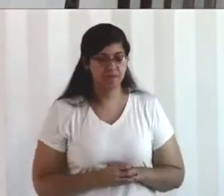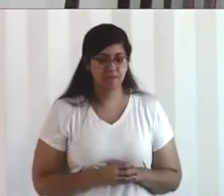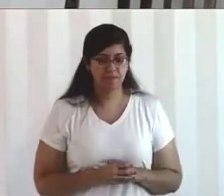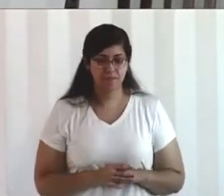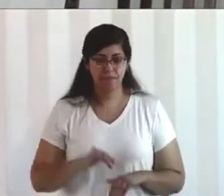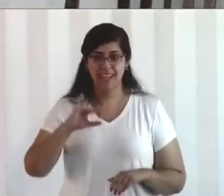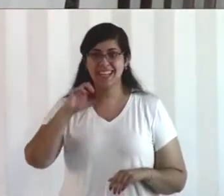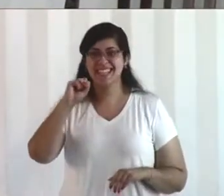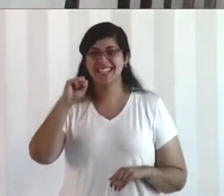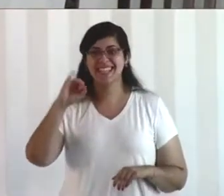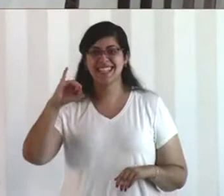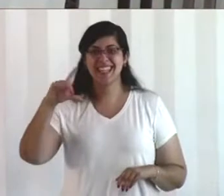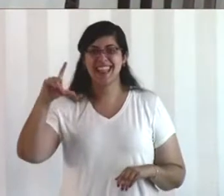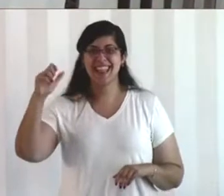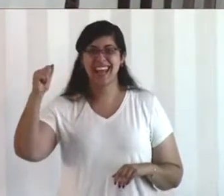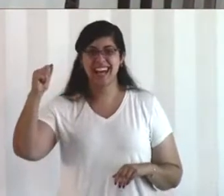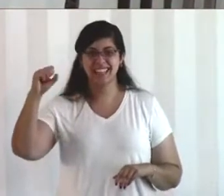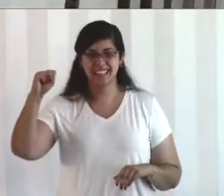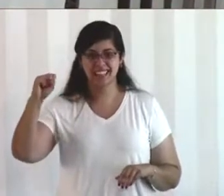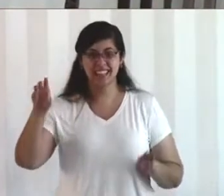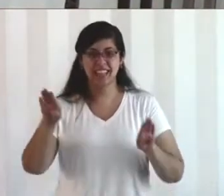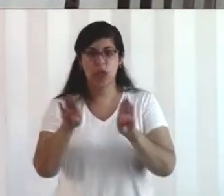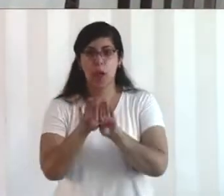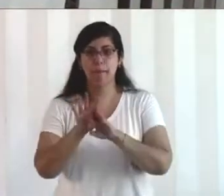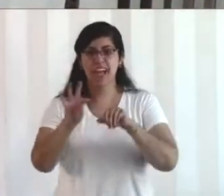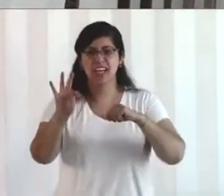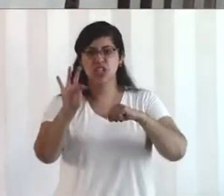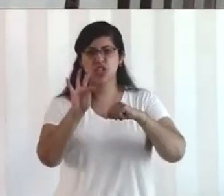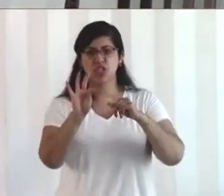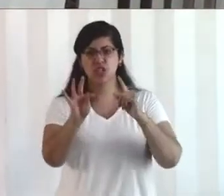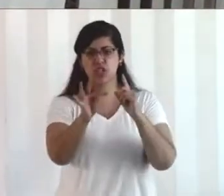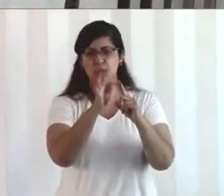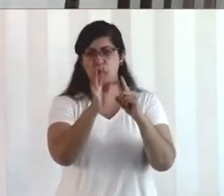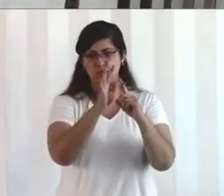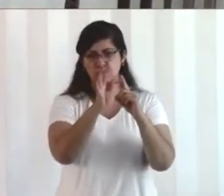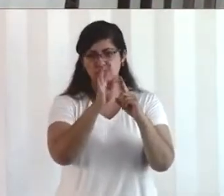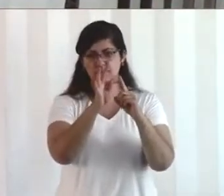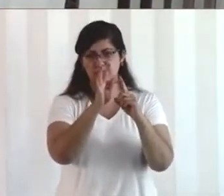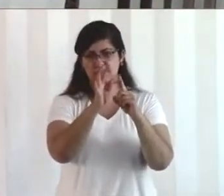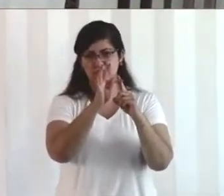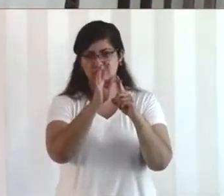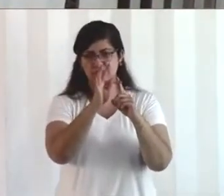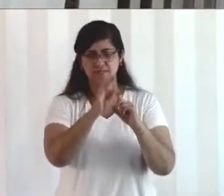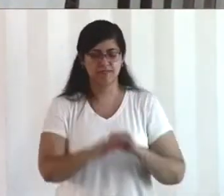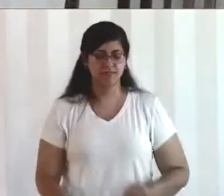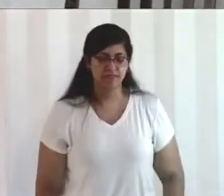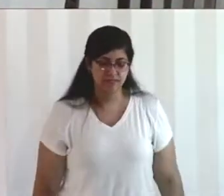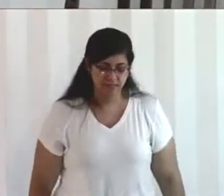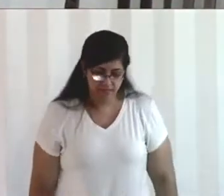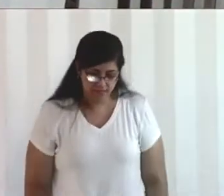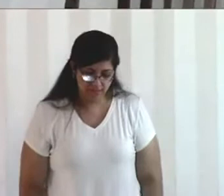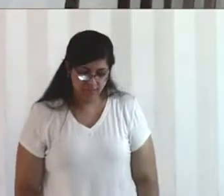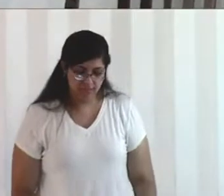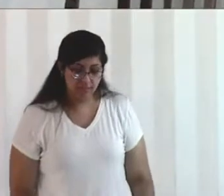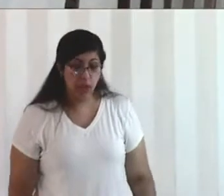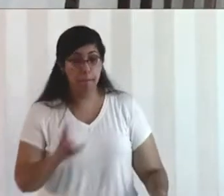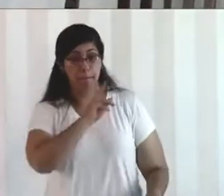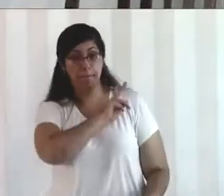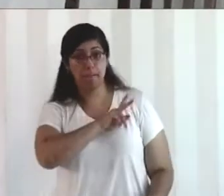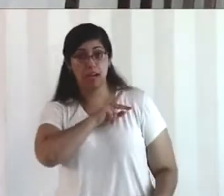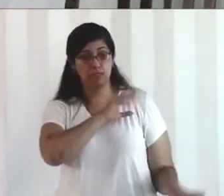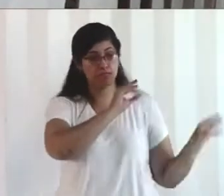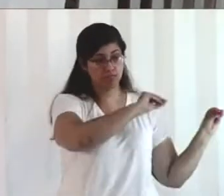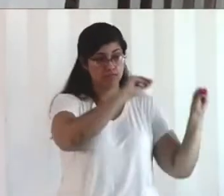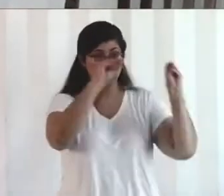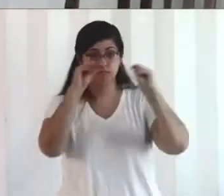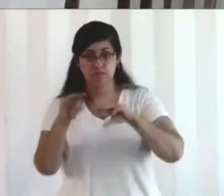Silas e Timóteo desceram da Macedônia. Veja só, Paulo estava em Atenas. Atenas dista